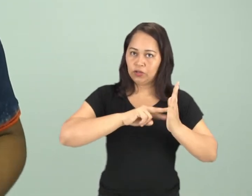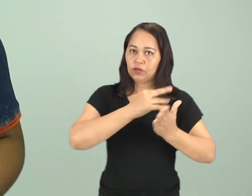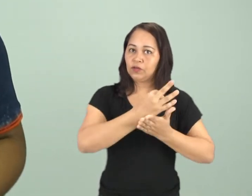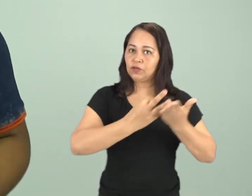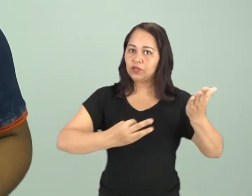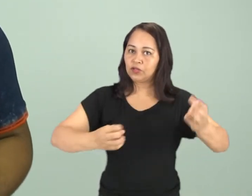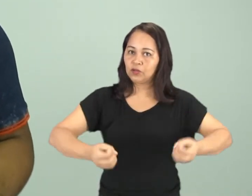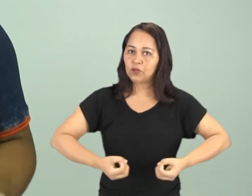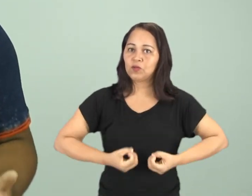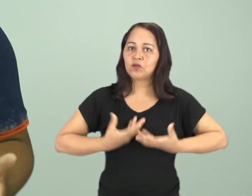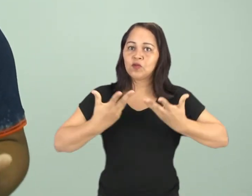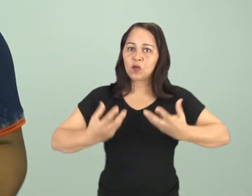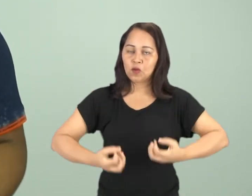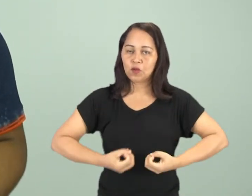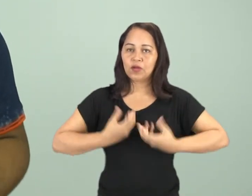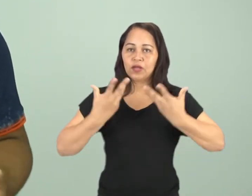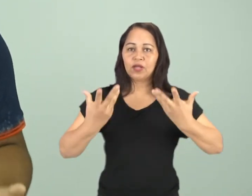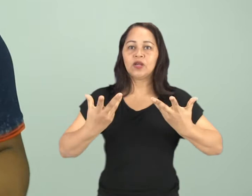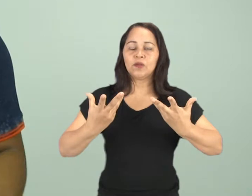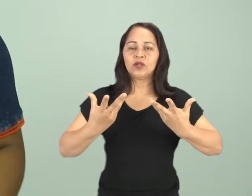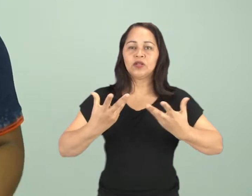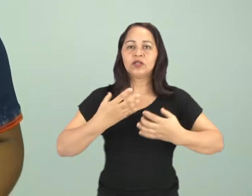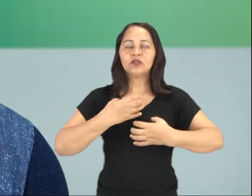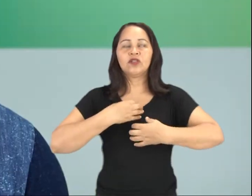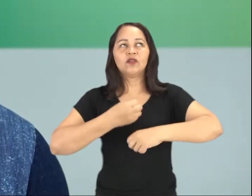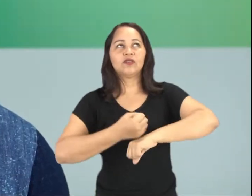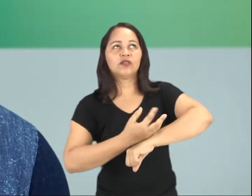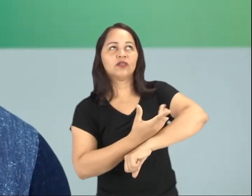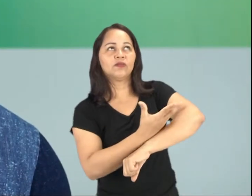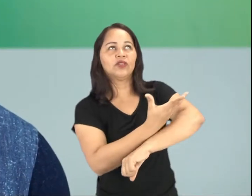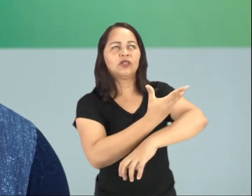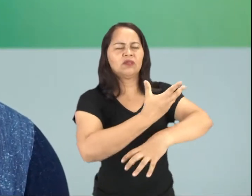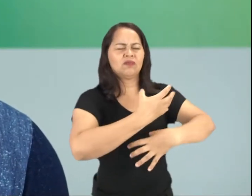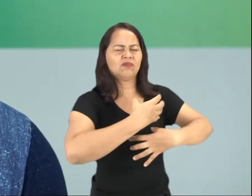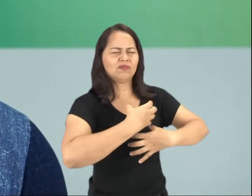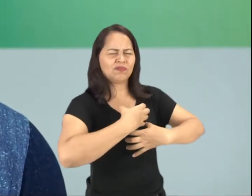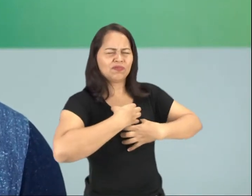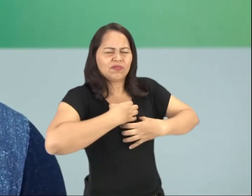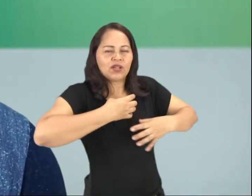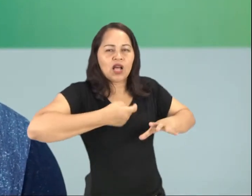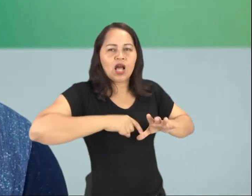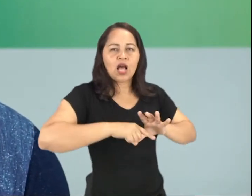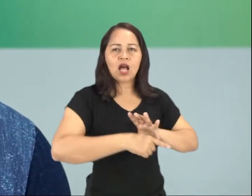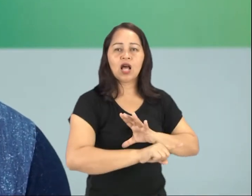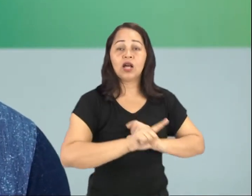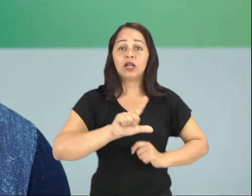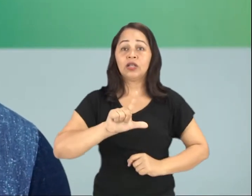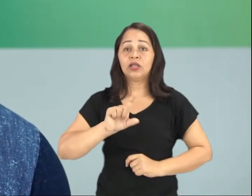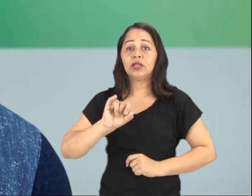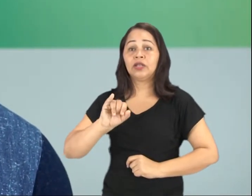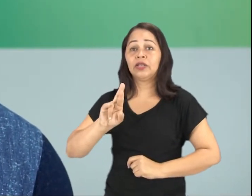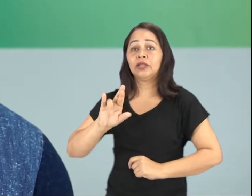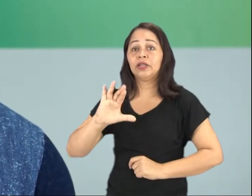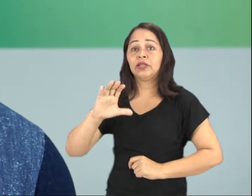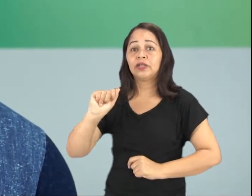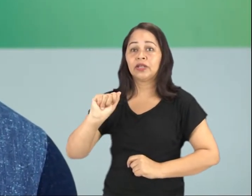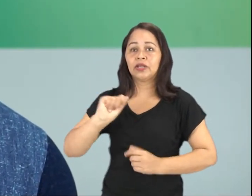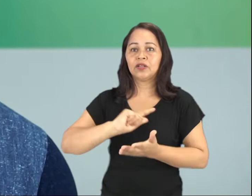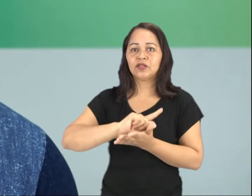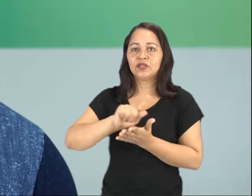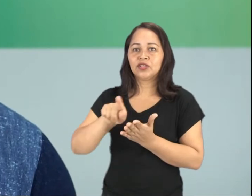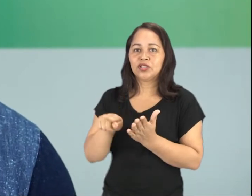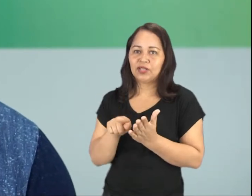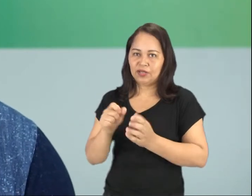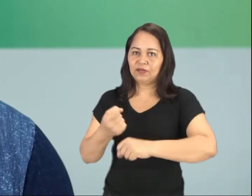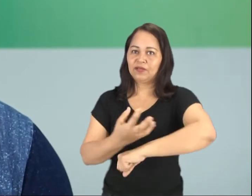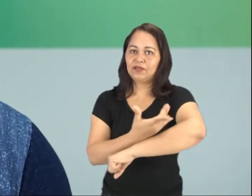tá certo? O eu lírico dá voz a uma sensação, a um sentimento. A lírica é o gênero das